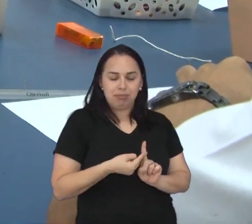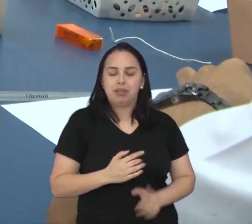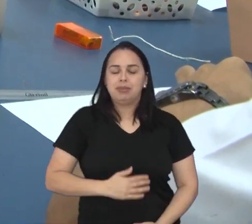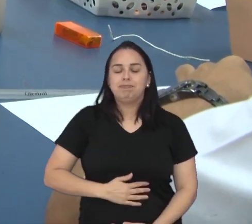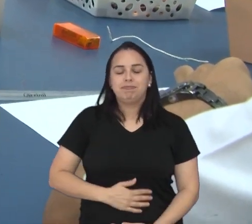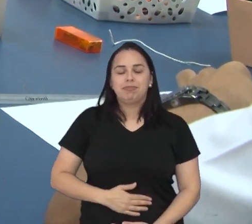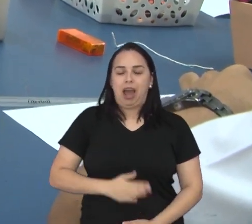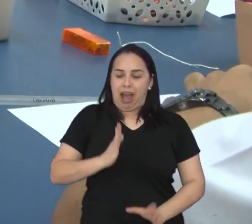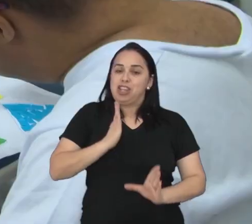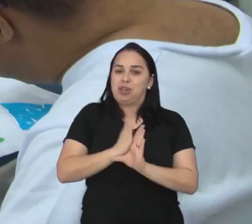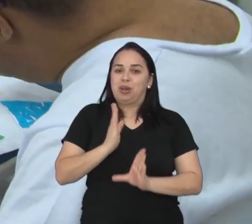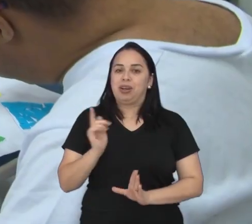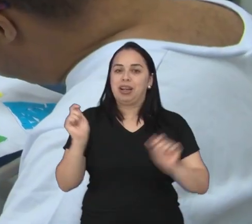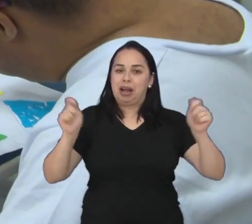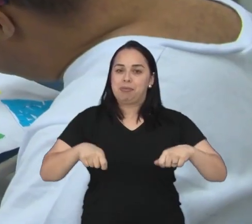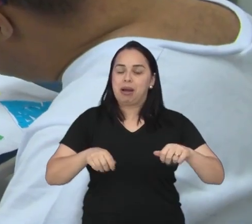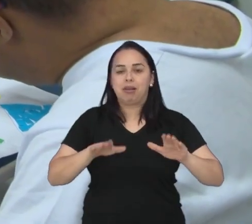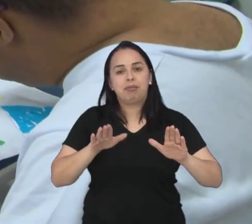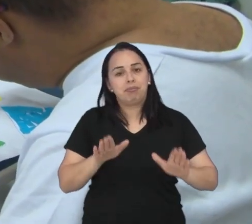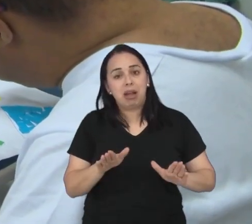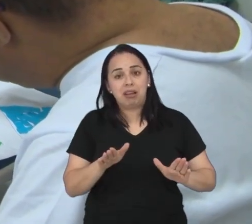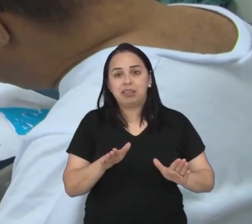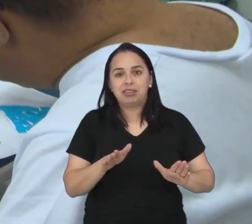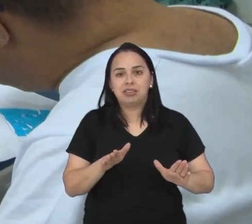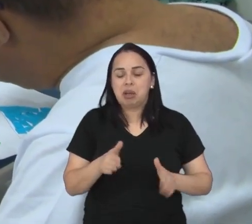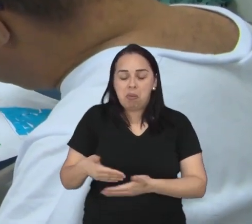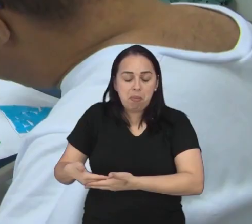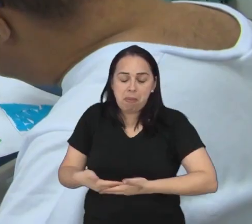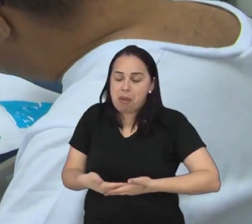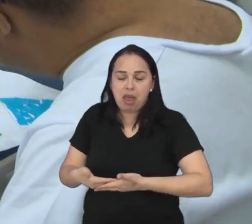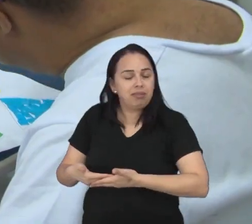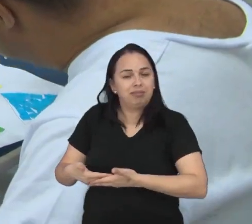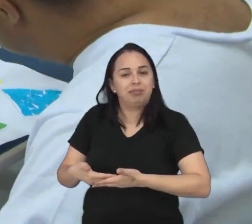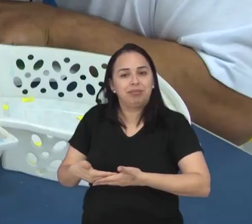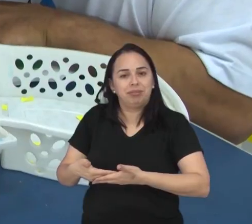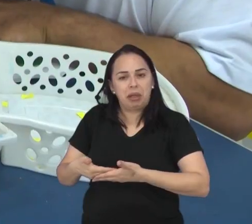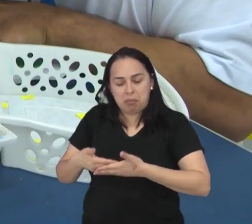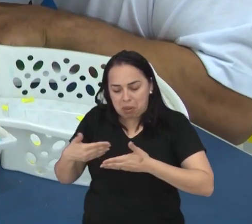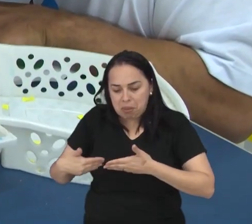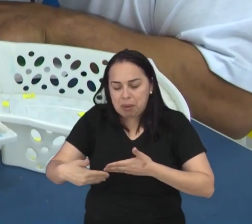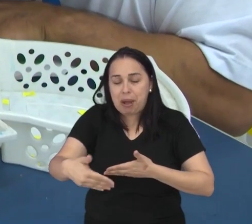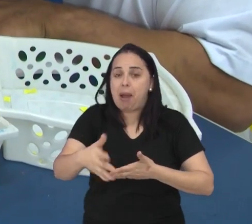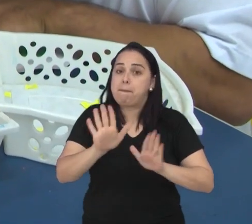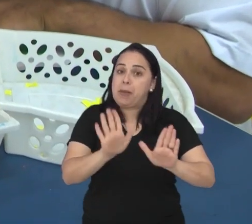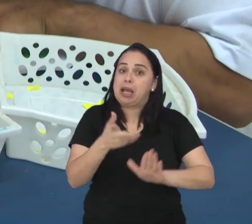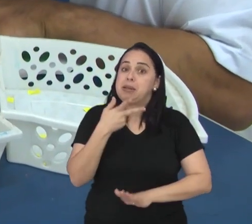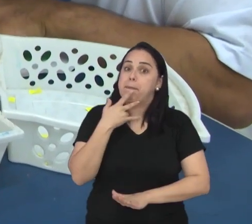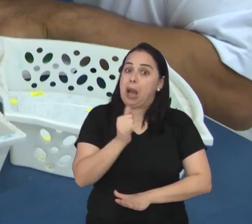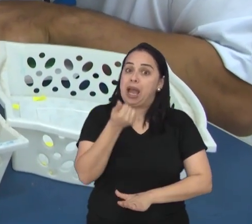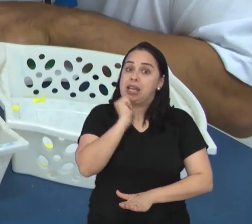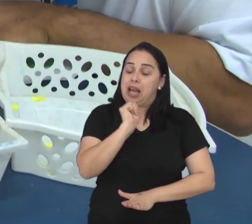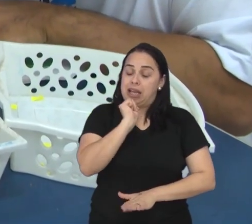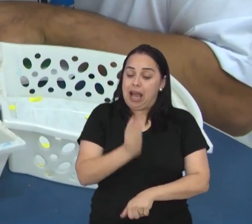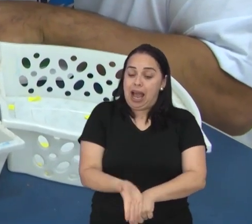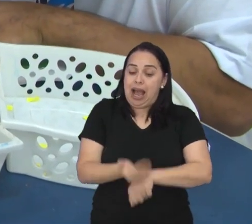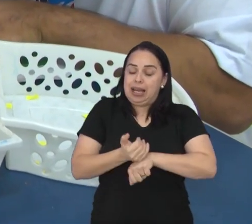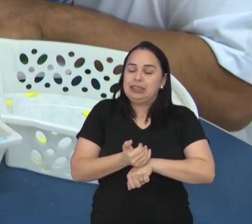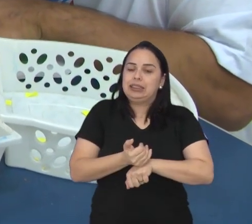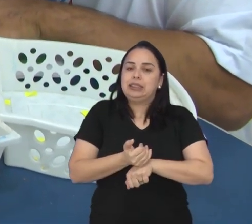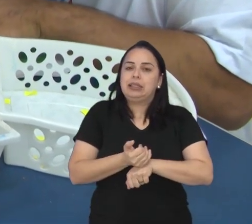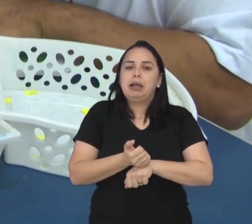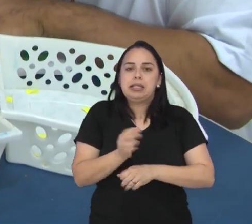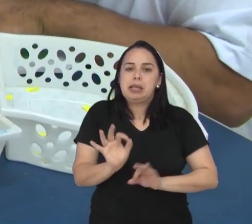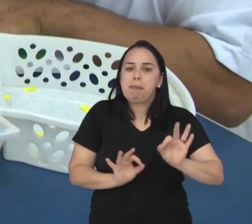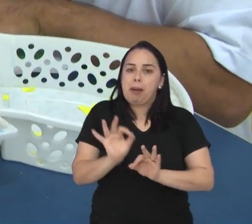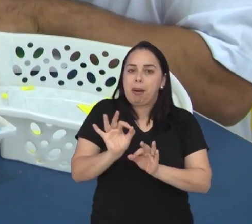No entanto, a descoberta nessa fase não faz diferença para o bebê, mas sim para que os pais estejam